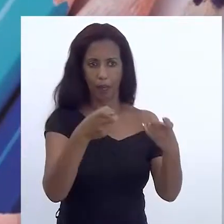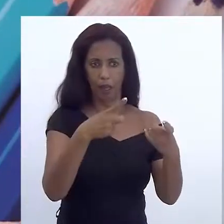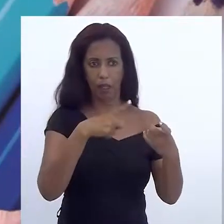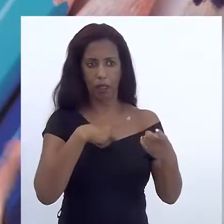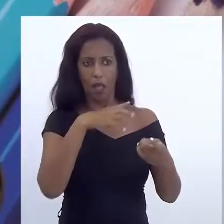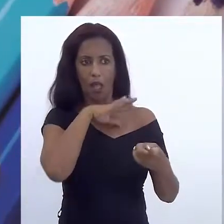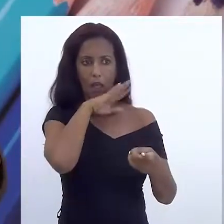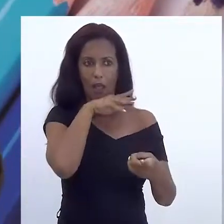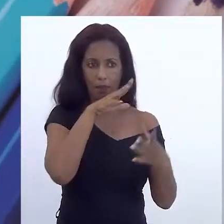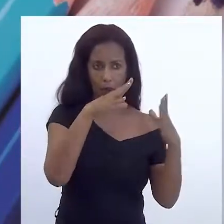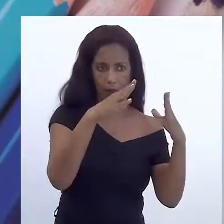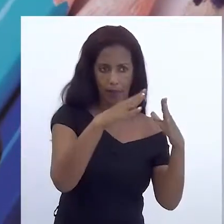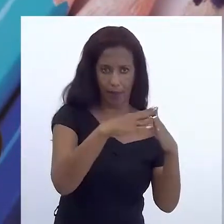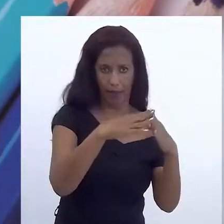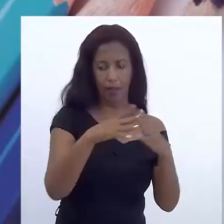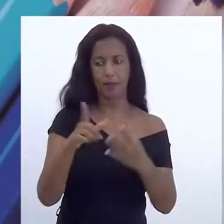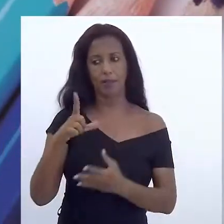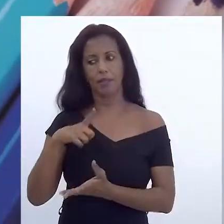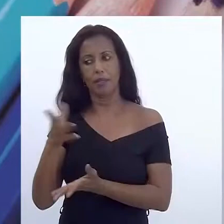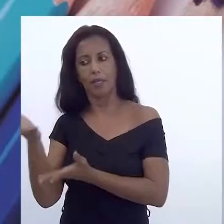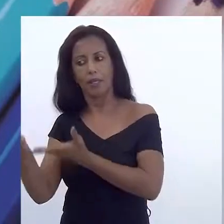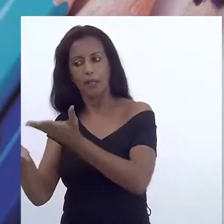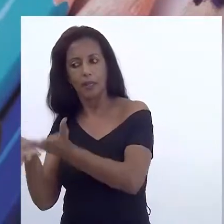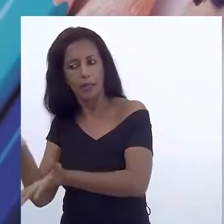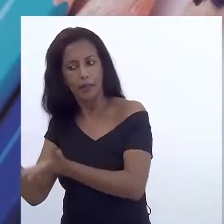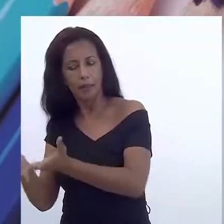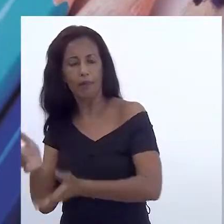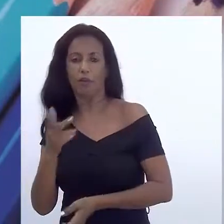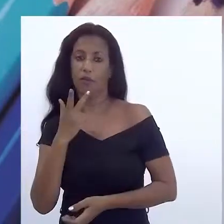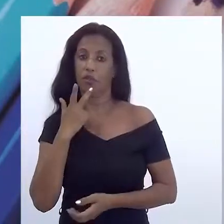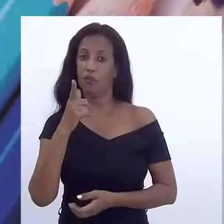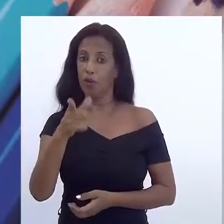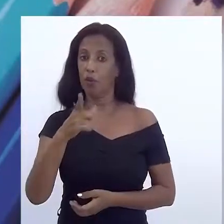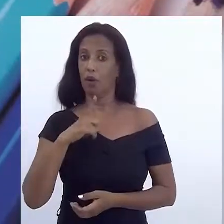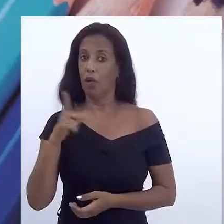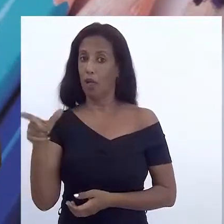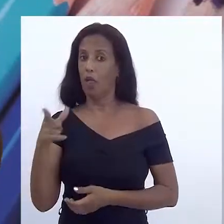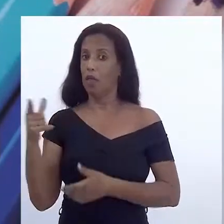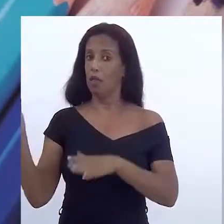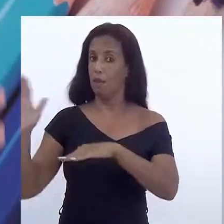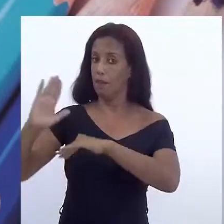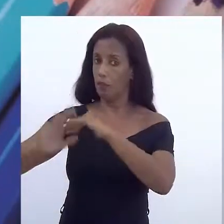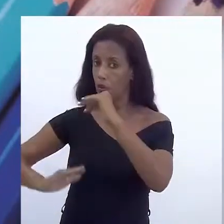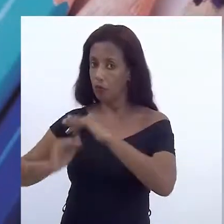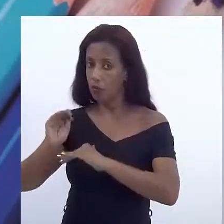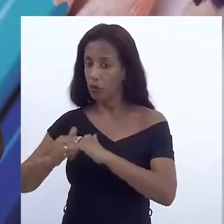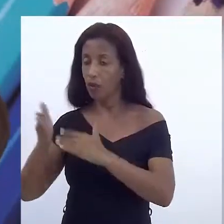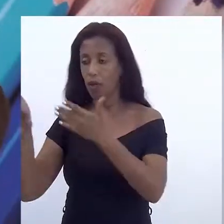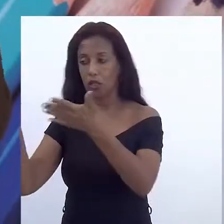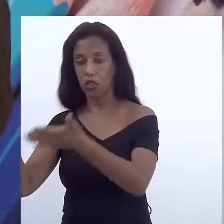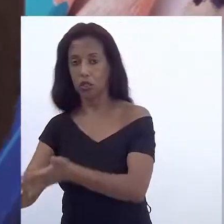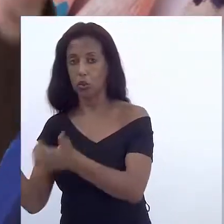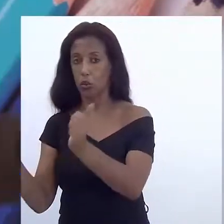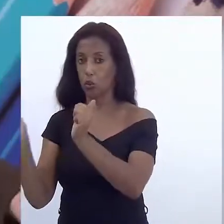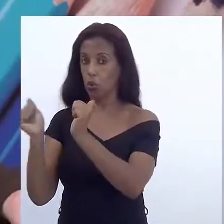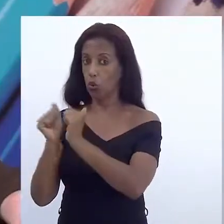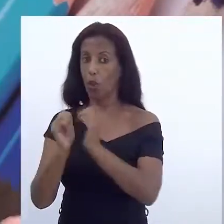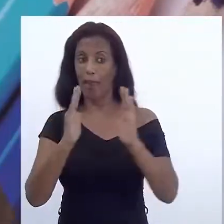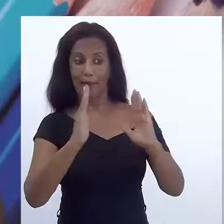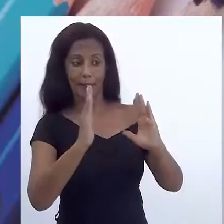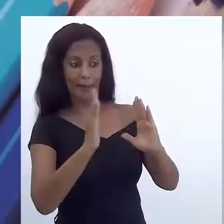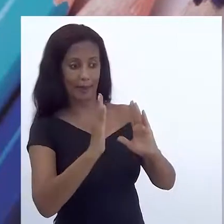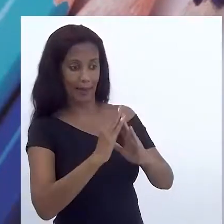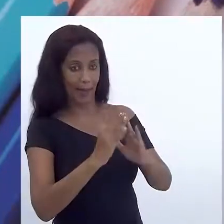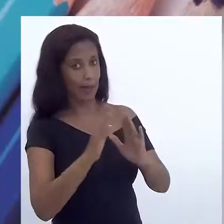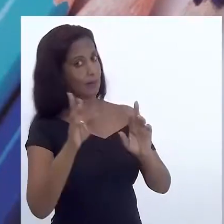em casa e a terapia. Você falou, tem uma galera lá, são os profissionais que estão ali. O animal em casa tem os seus